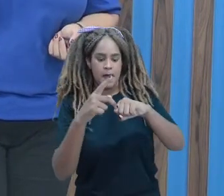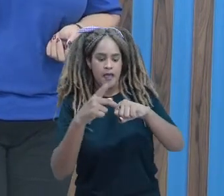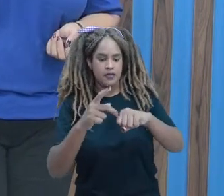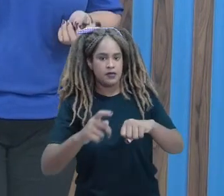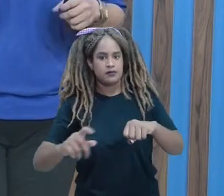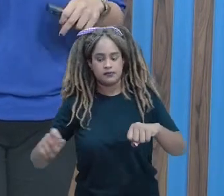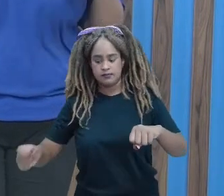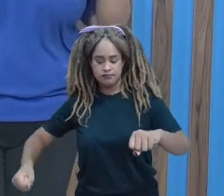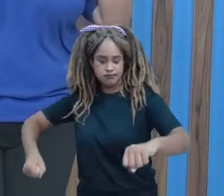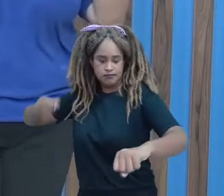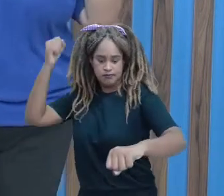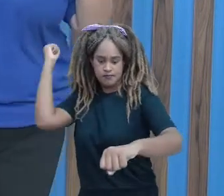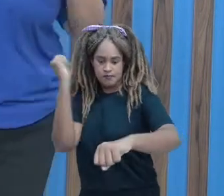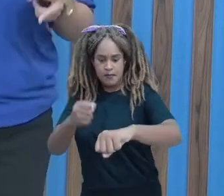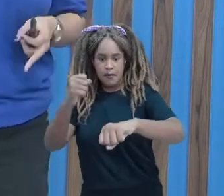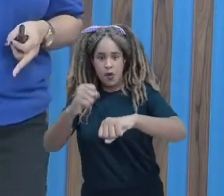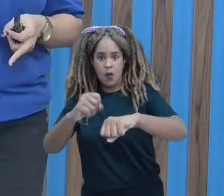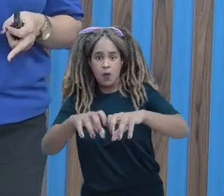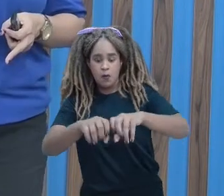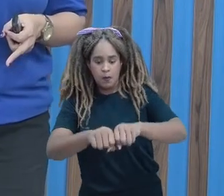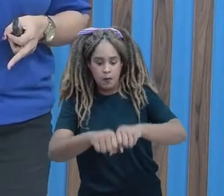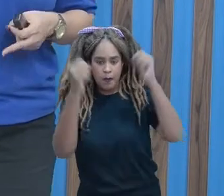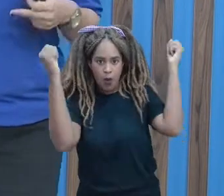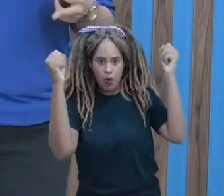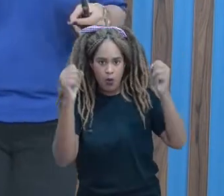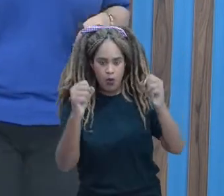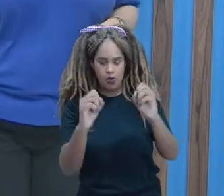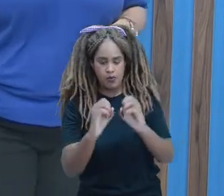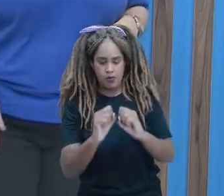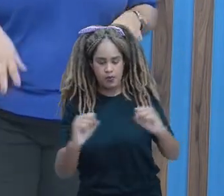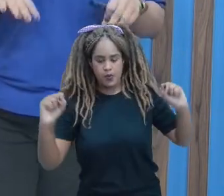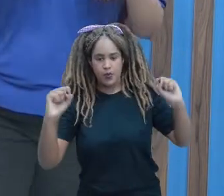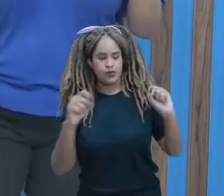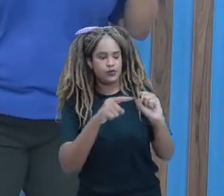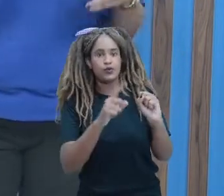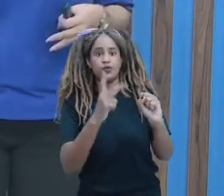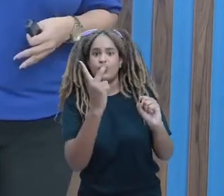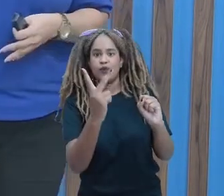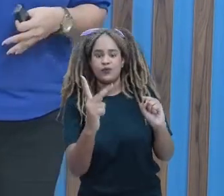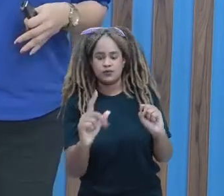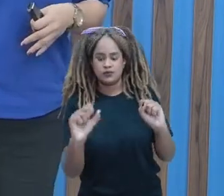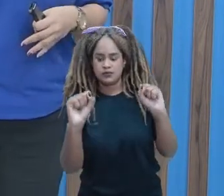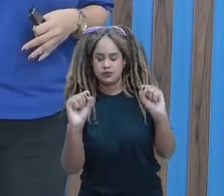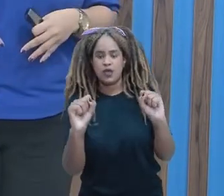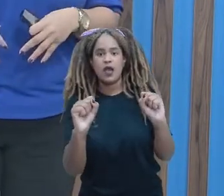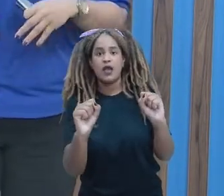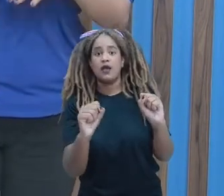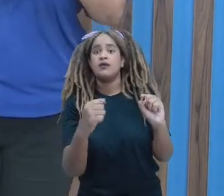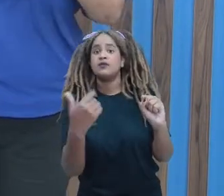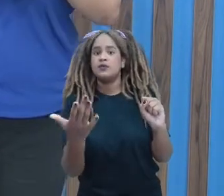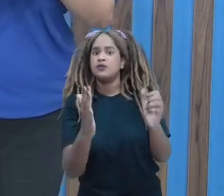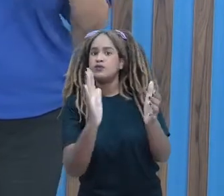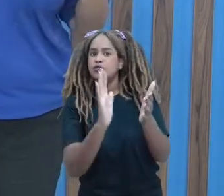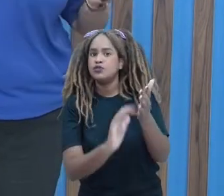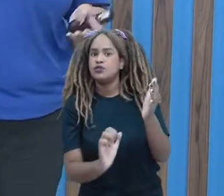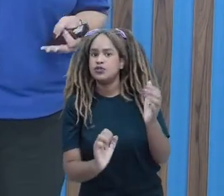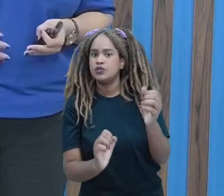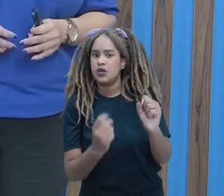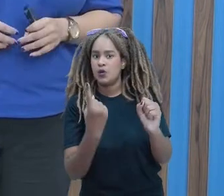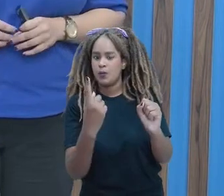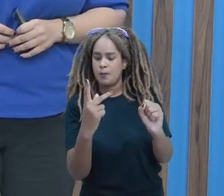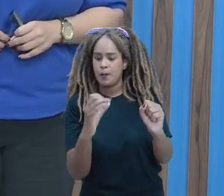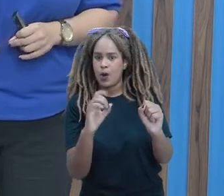martelada, quebro no meio, prof. E aí, eu não vou retirar um polo, né? Vou separar um polo do